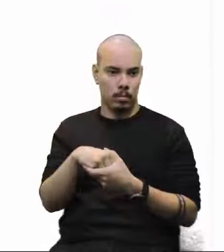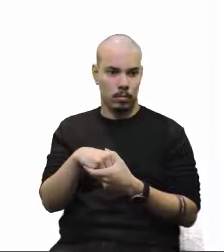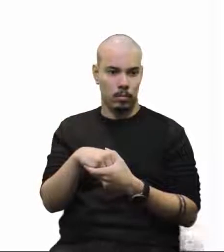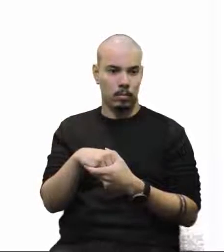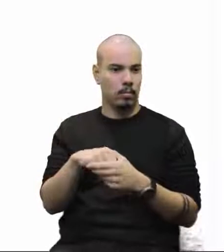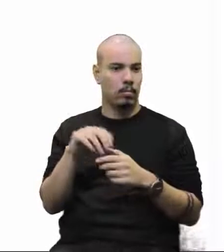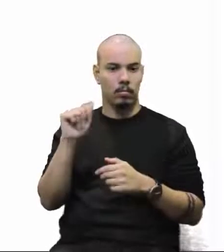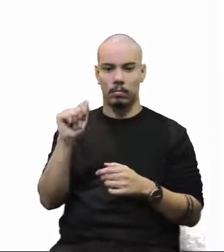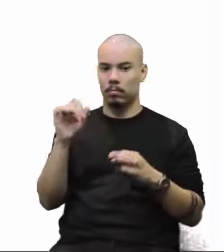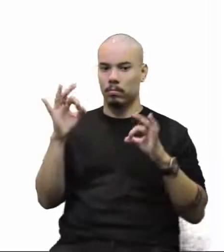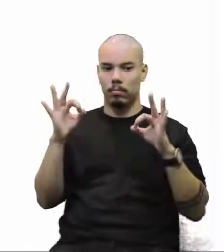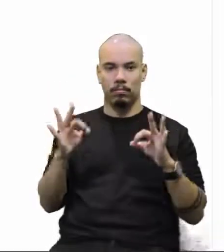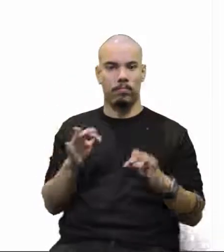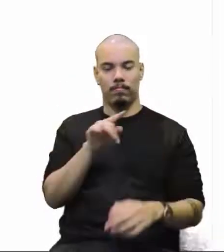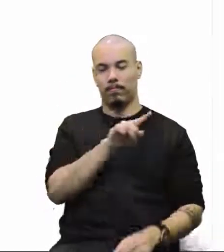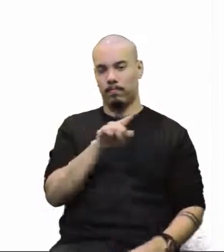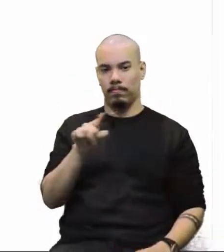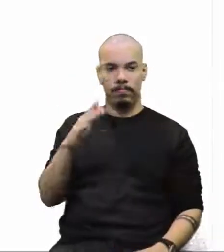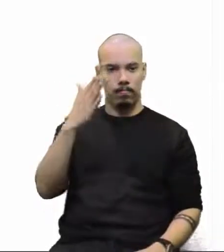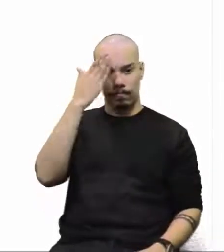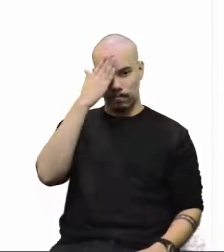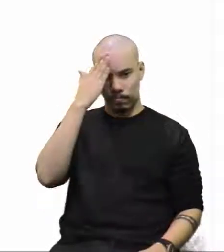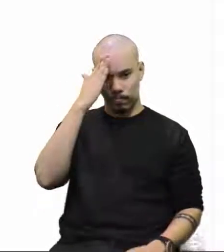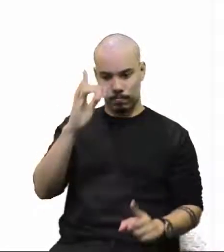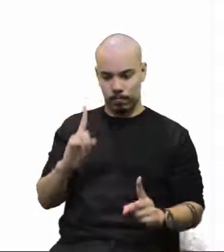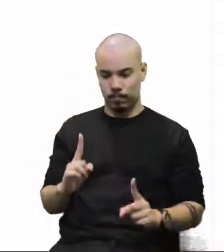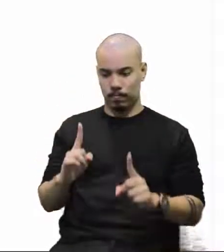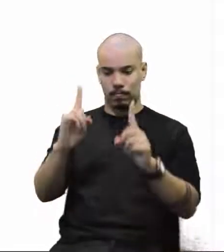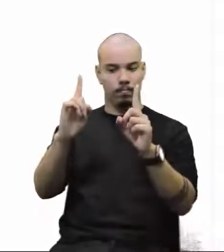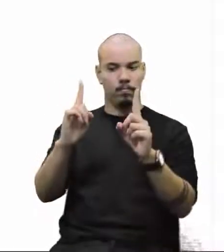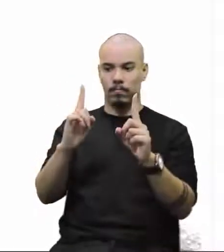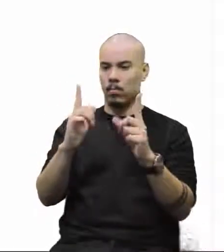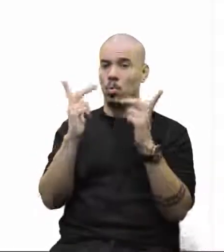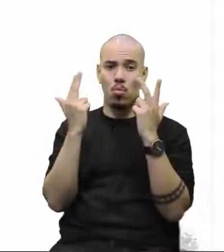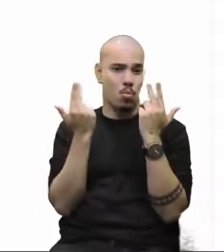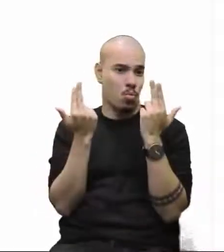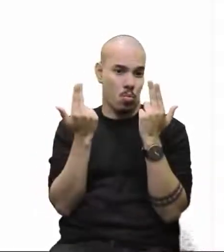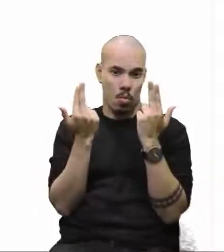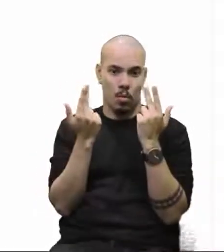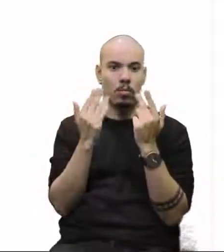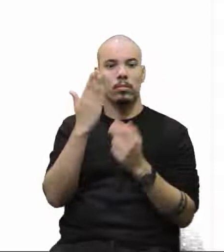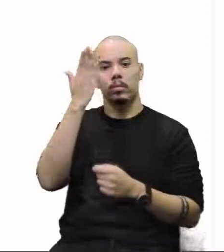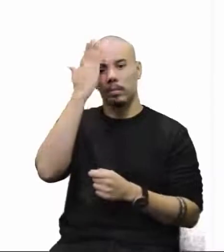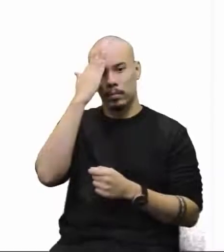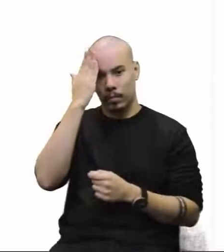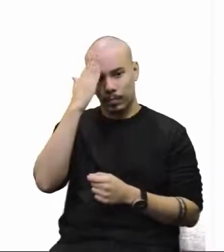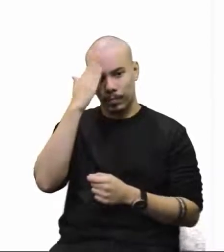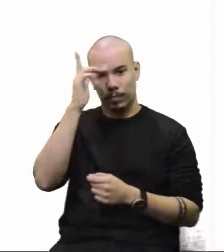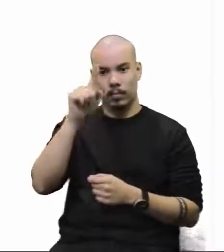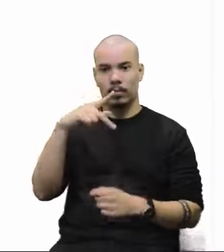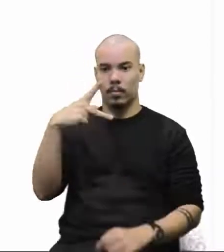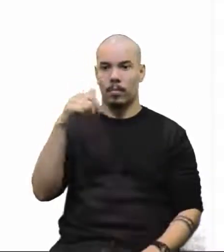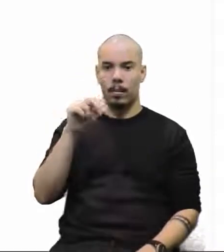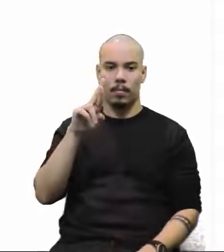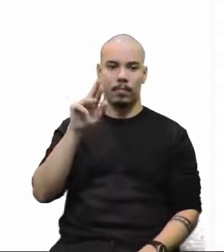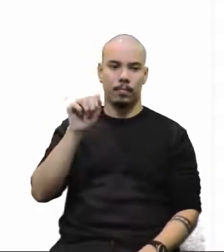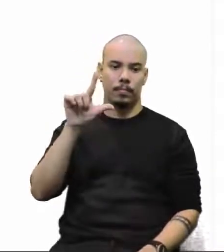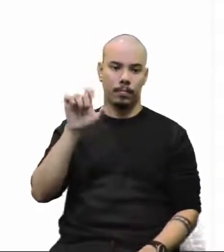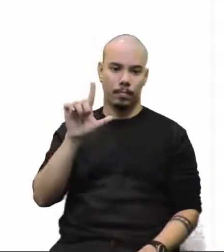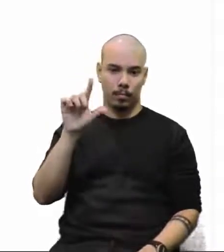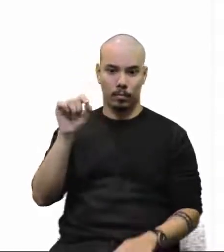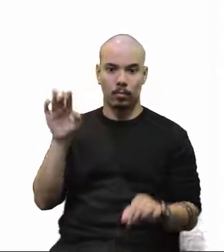A, com certeza, eles sabem, né? Mesmo sentido, né? Que é a mesma direção, com certeza, que é paralelo, mesmo sentido,